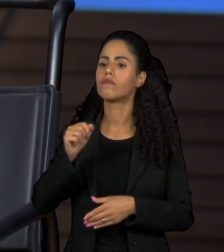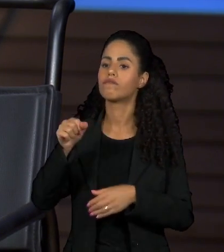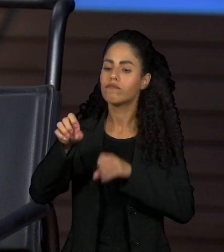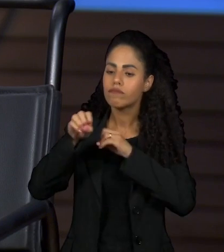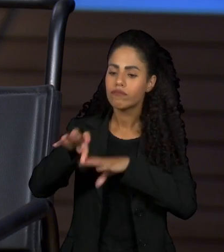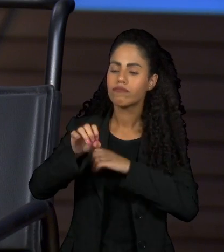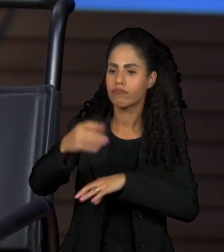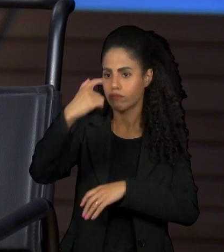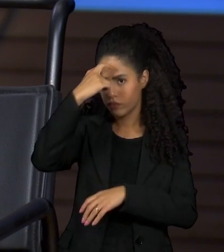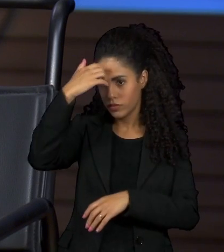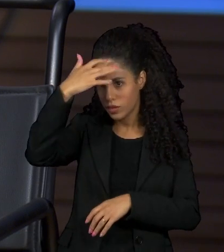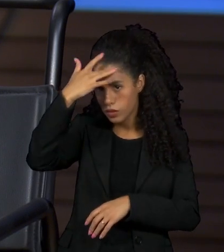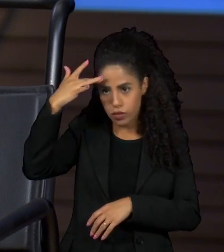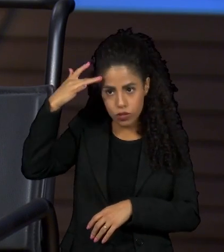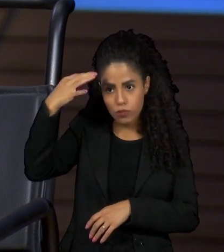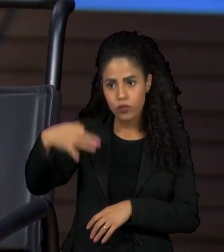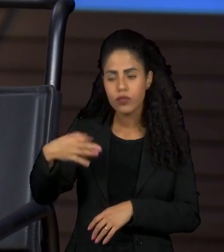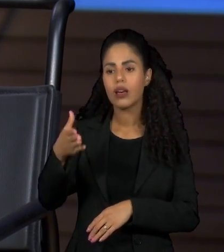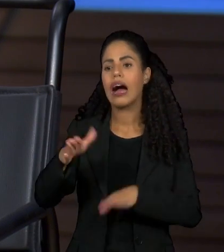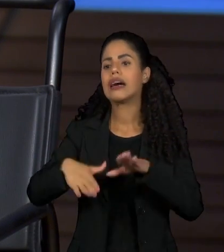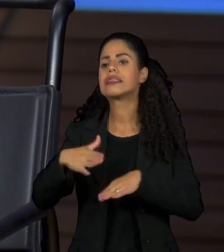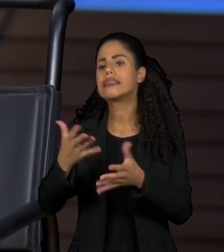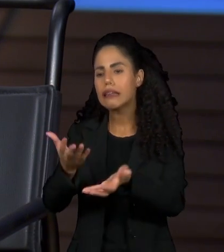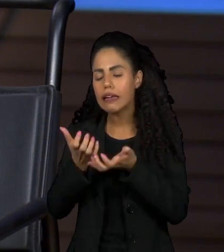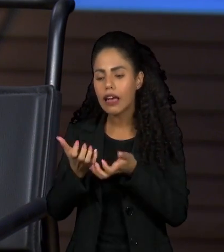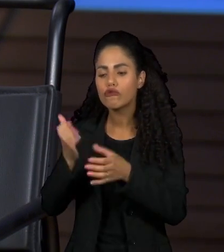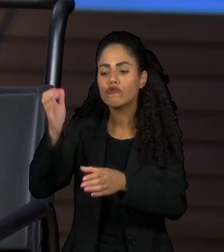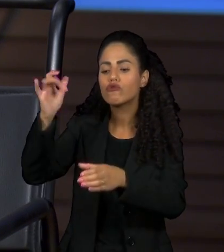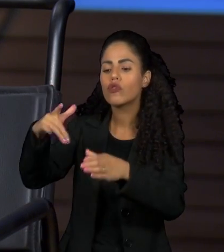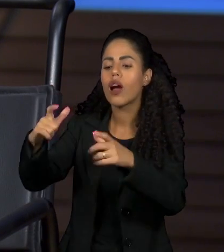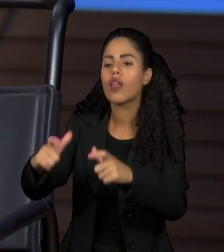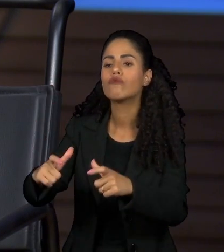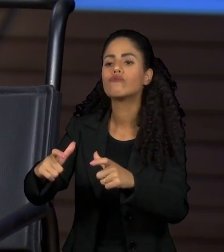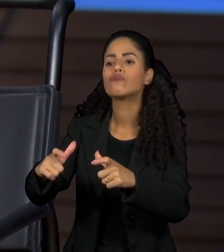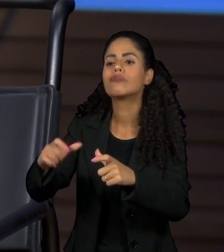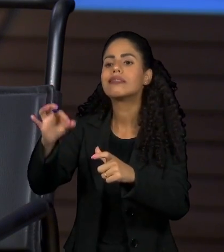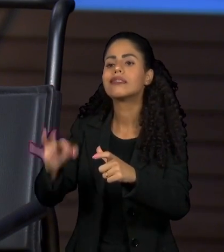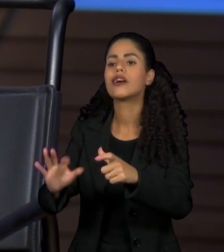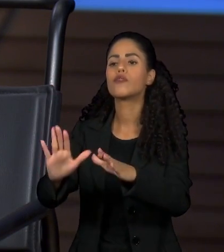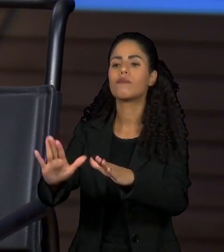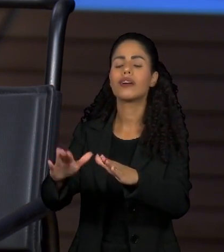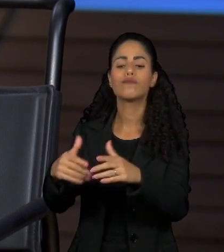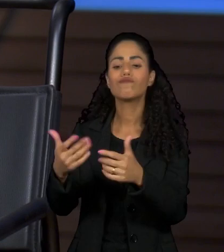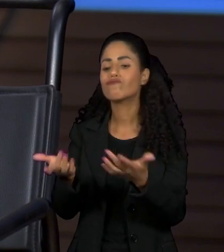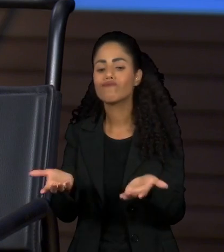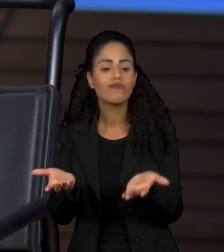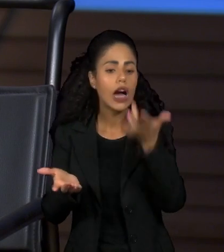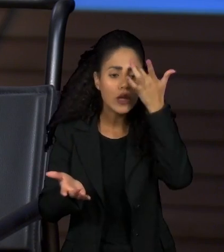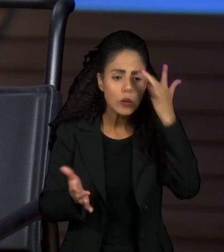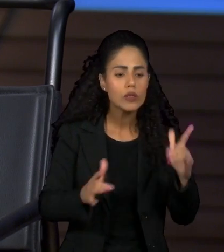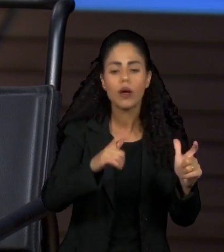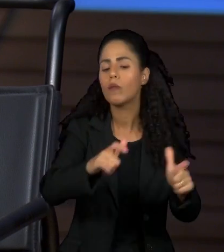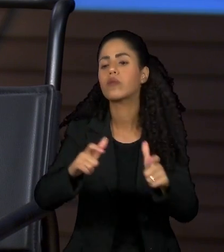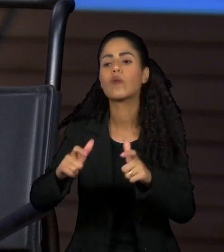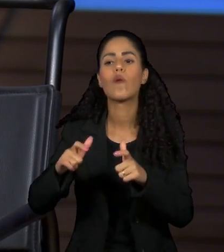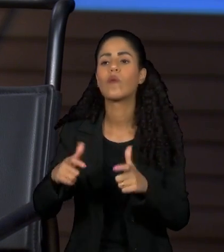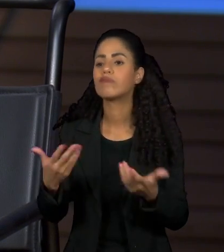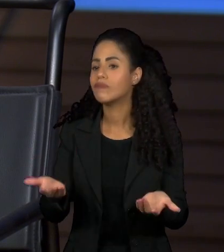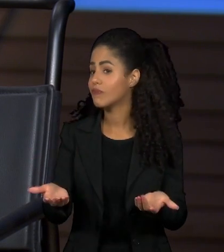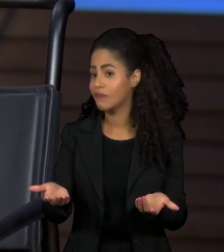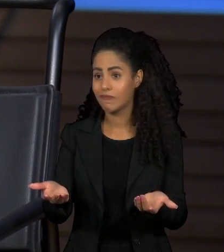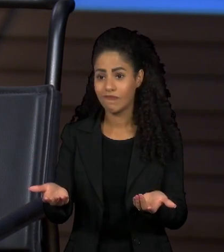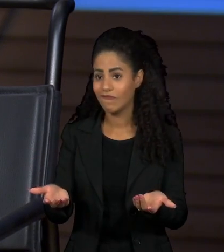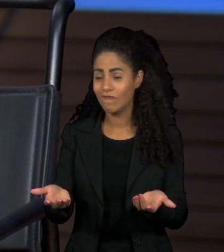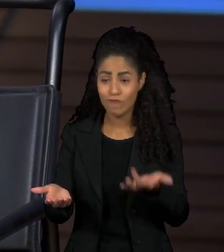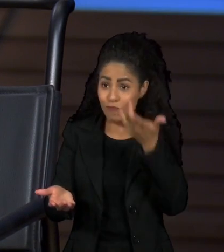vezes ele até quer descartar aquilo de uma forma adequada, ele quer ter a opção de, às